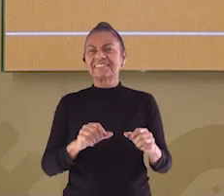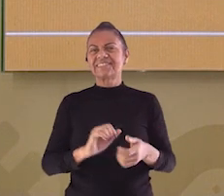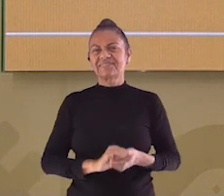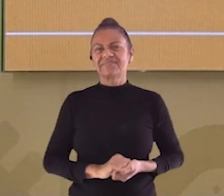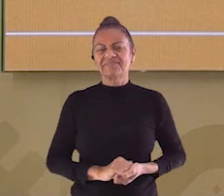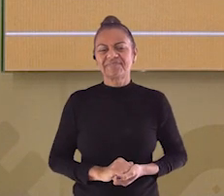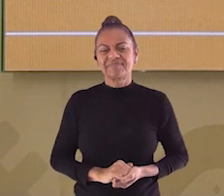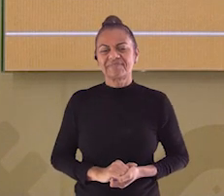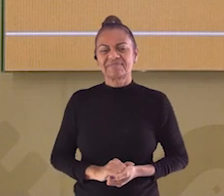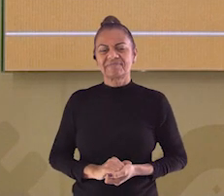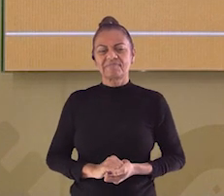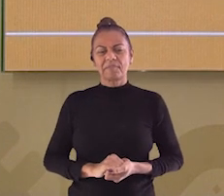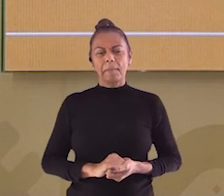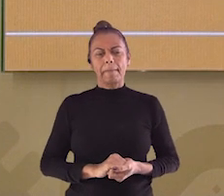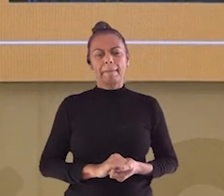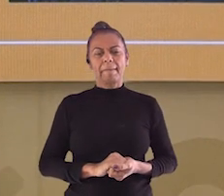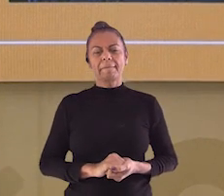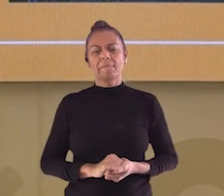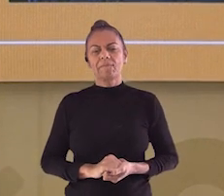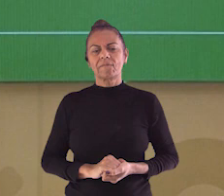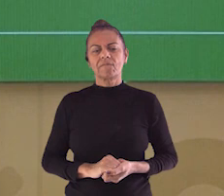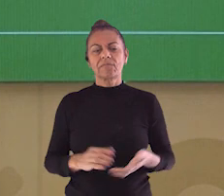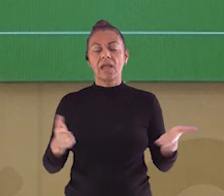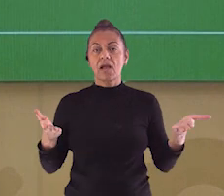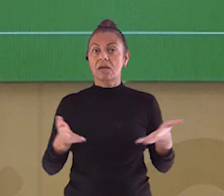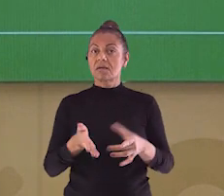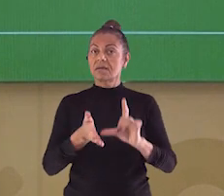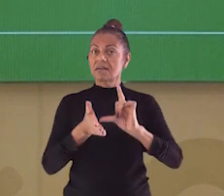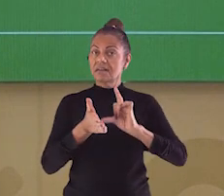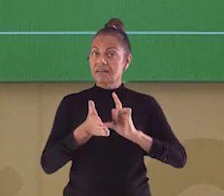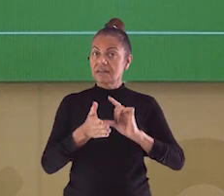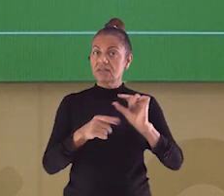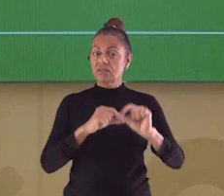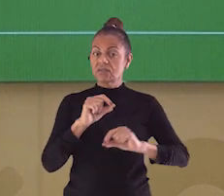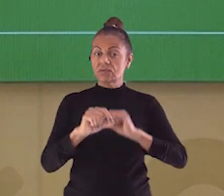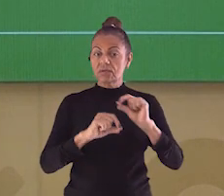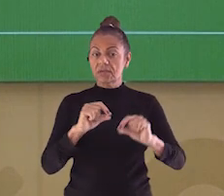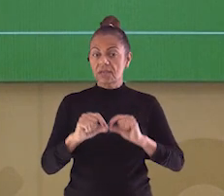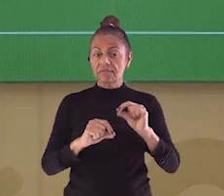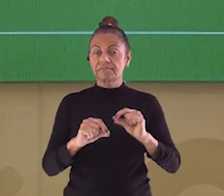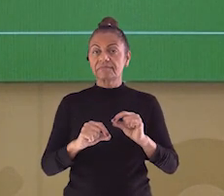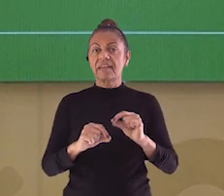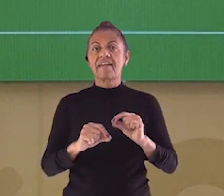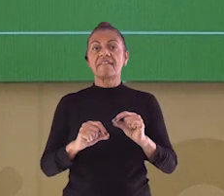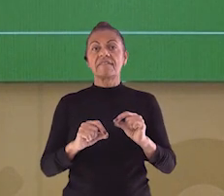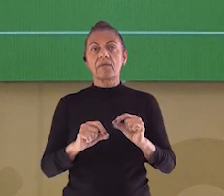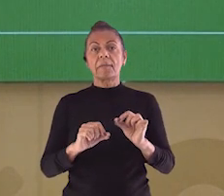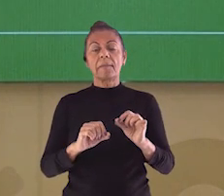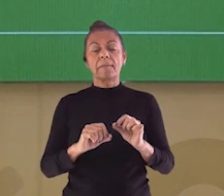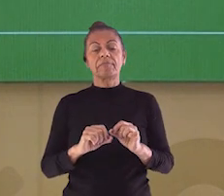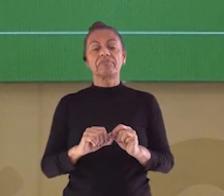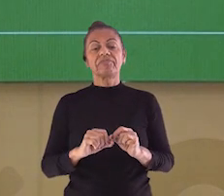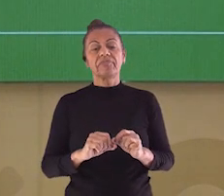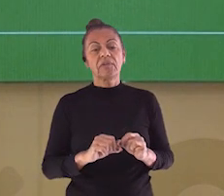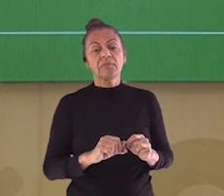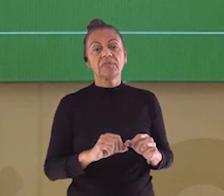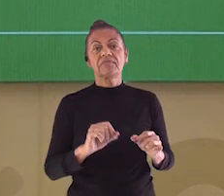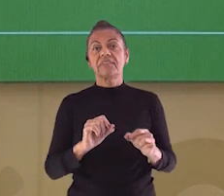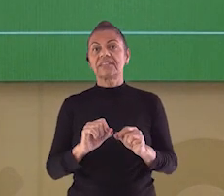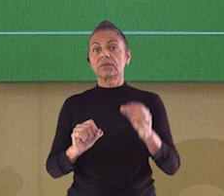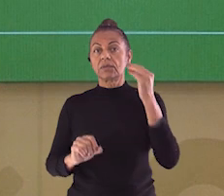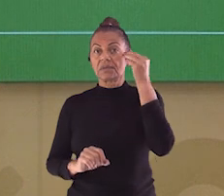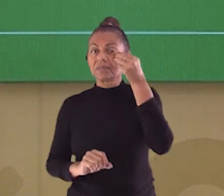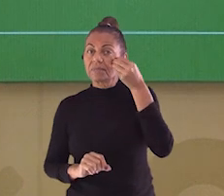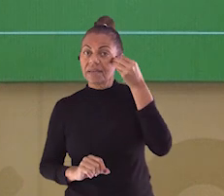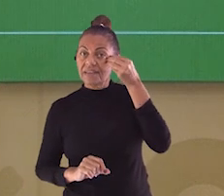nossa atividade de revisão? Mas antes, teremos o nosso experimento. Lembra daquele